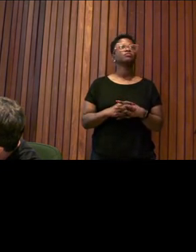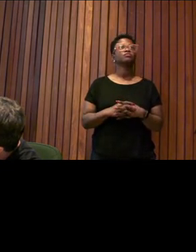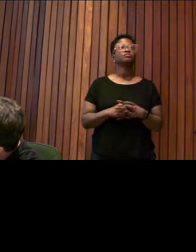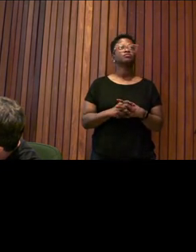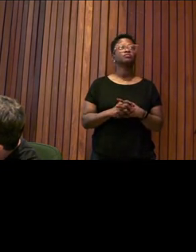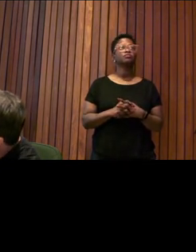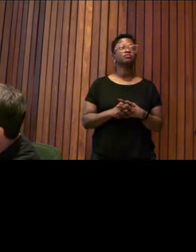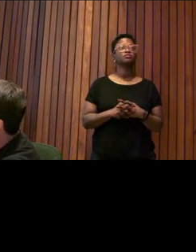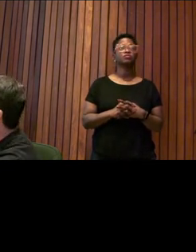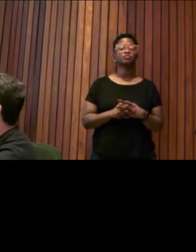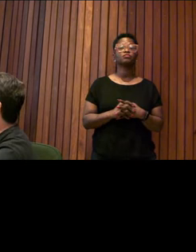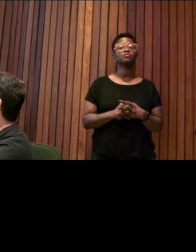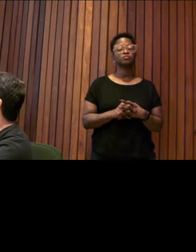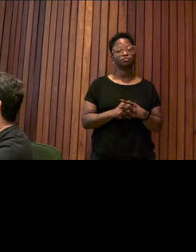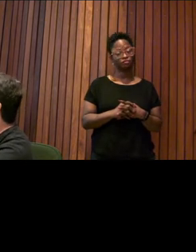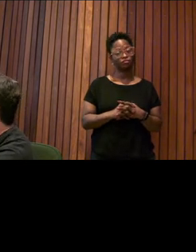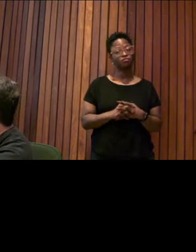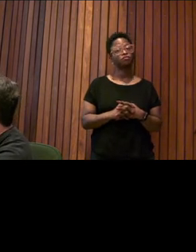Então, realmente, fiquei...